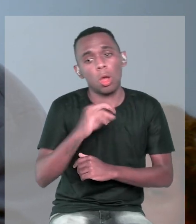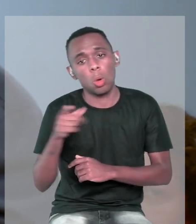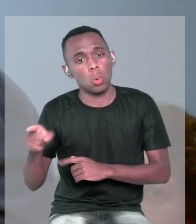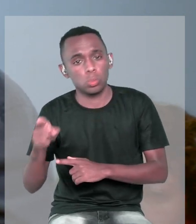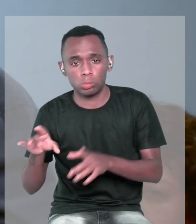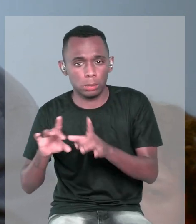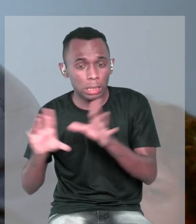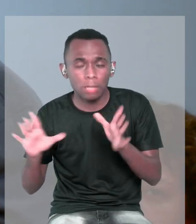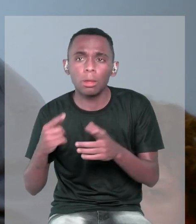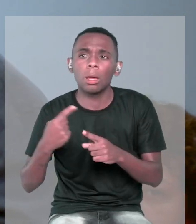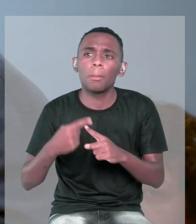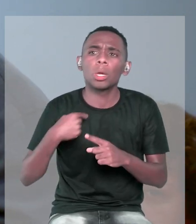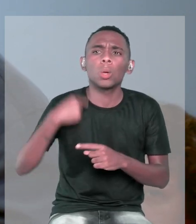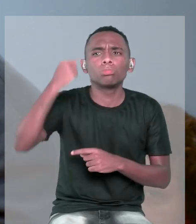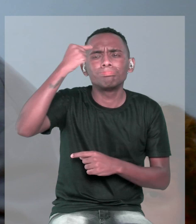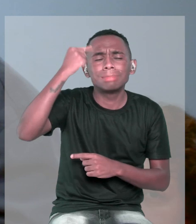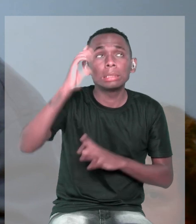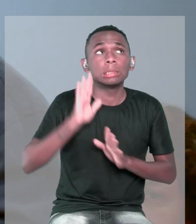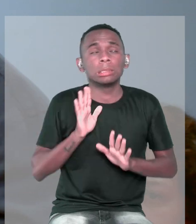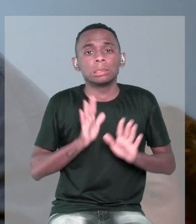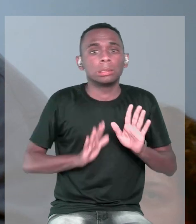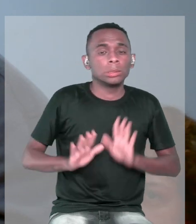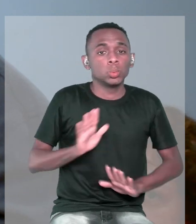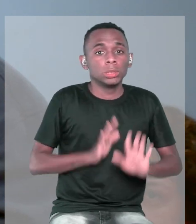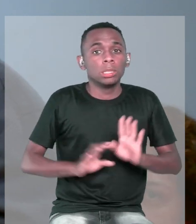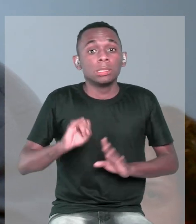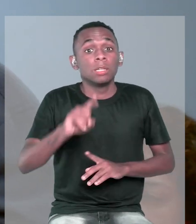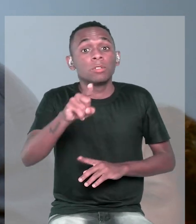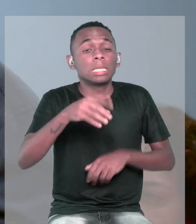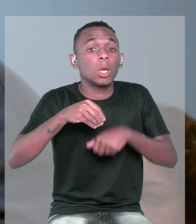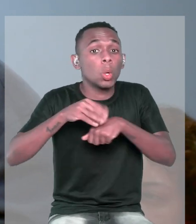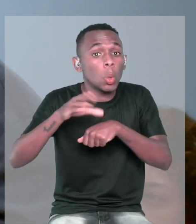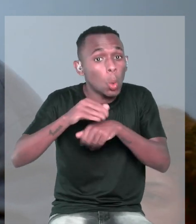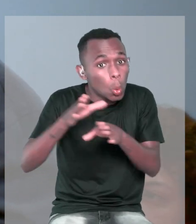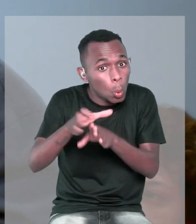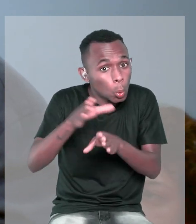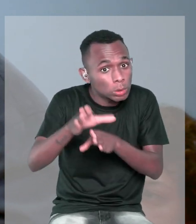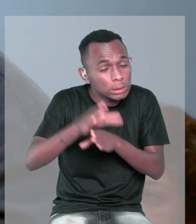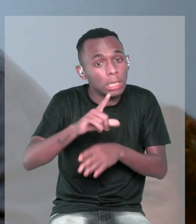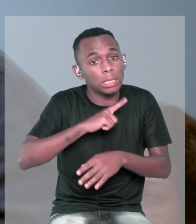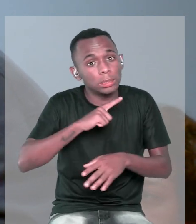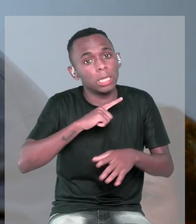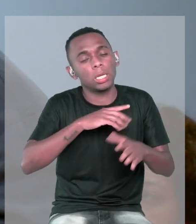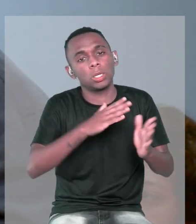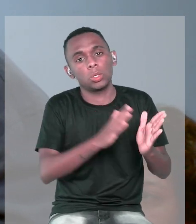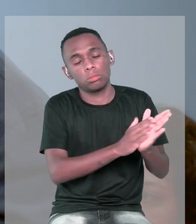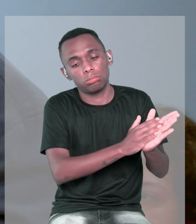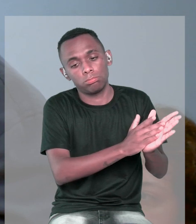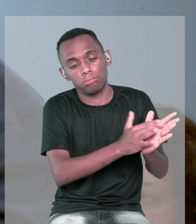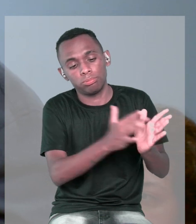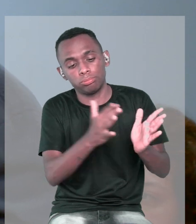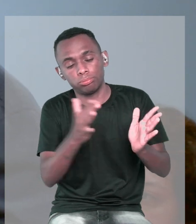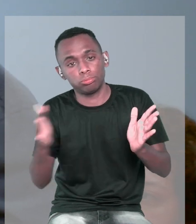Porque eu fiquei um pouco receoso se você está sugerindo que houve um momento em que o modelo